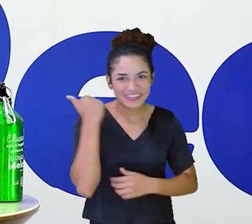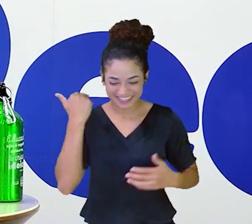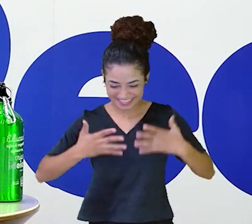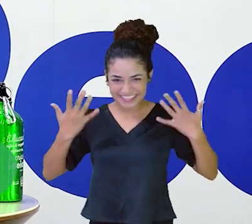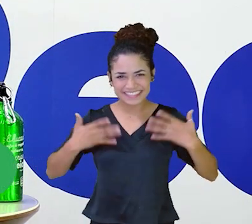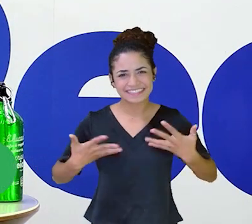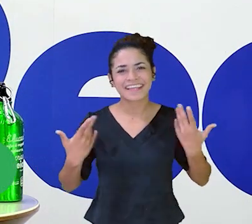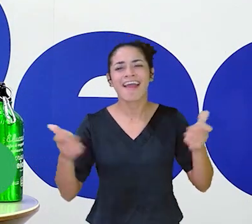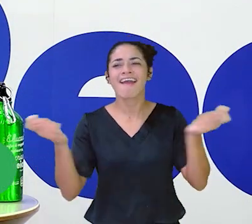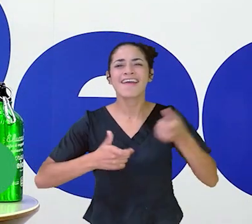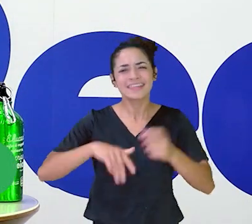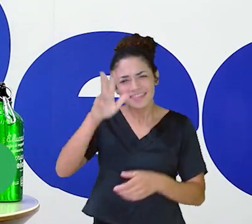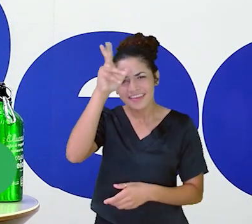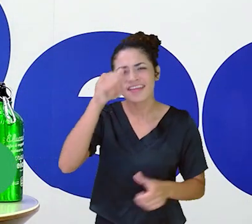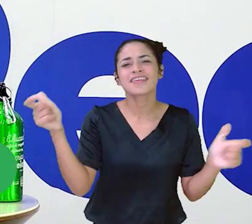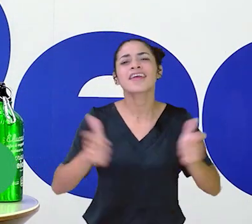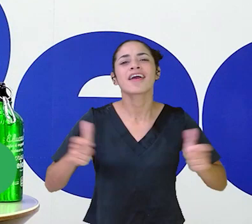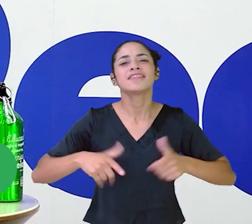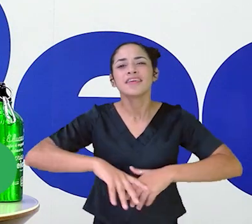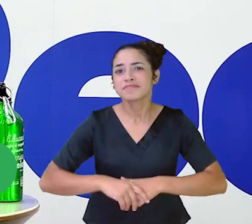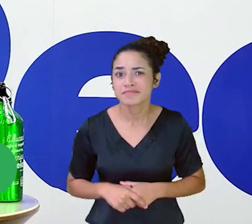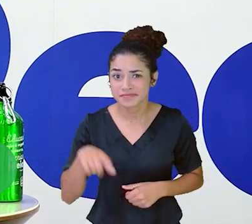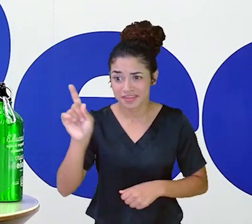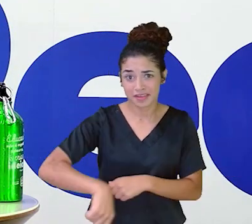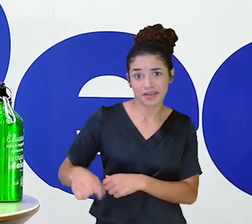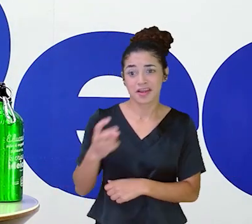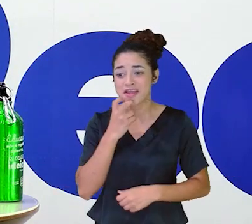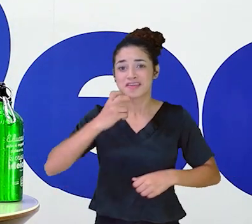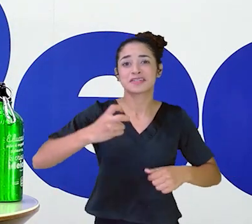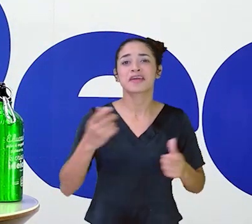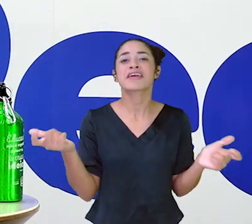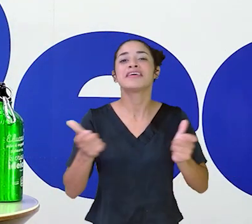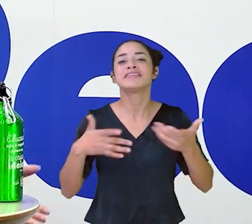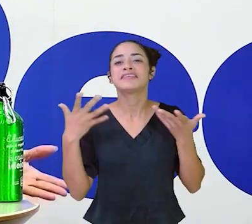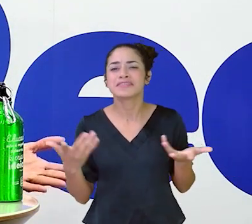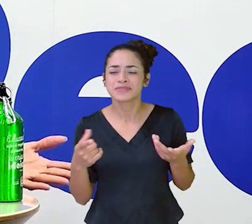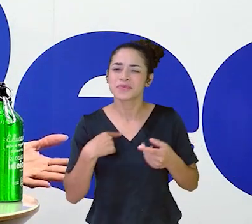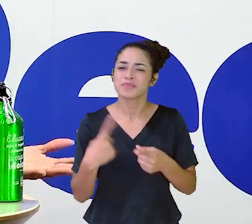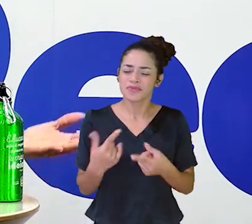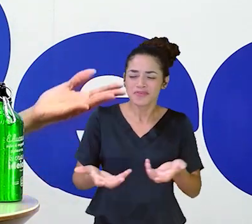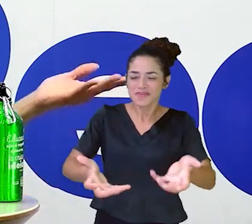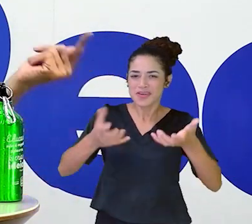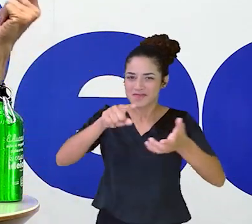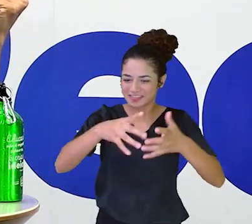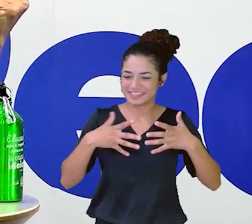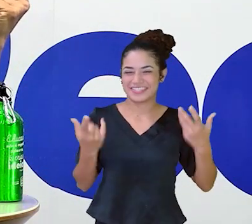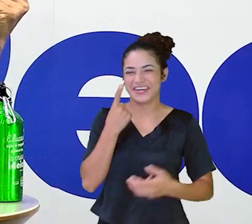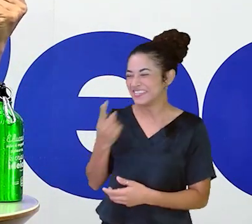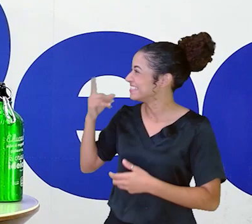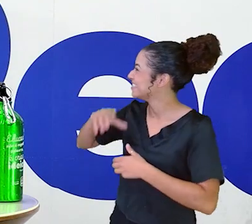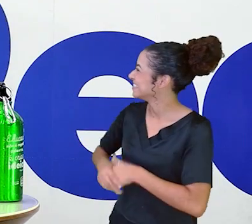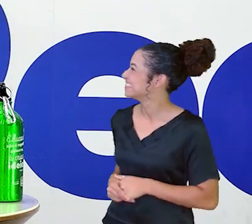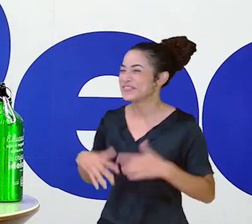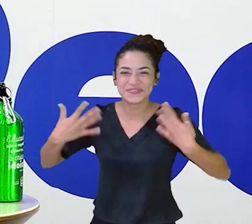animados. Aí, cadê o Carijó? Será que o Carijó hoje canta para vocês, minha gente? Porque eu quero o quê? Vocês, olha para